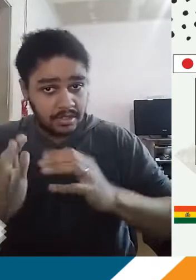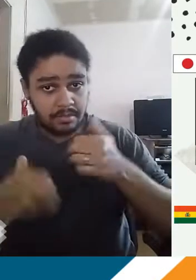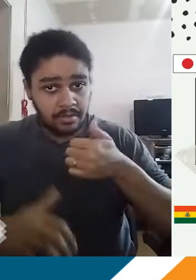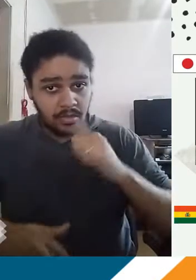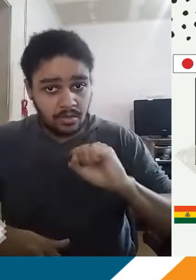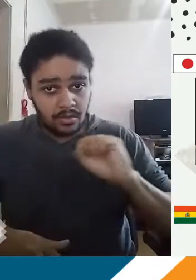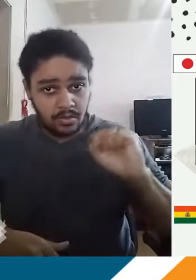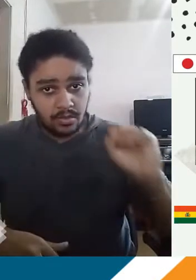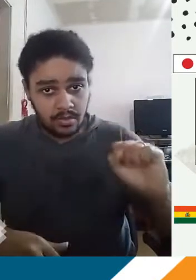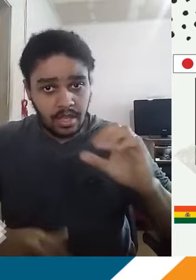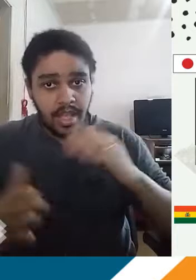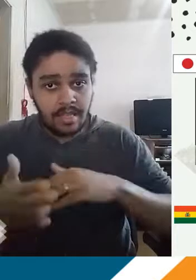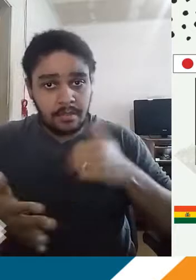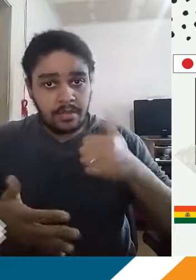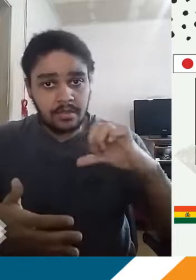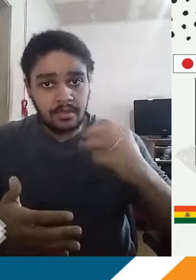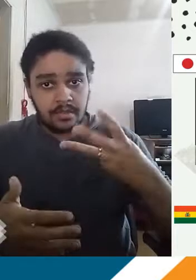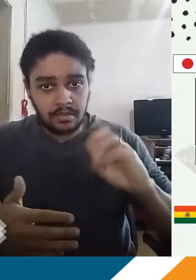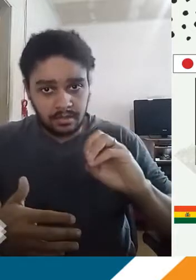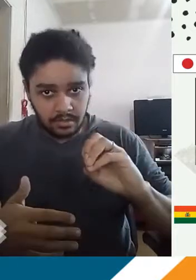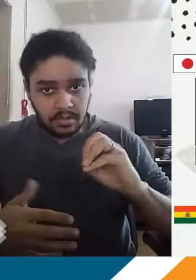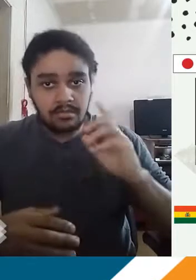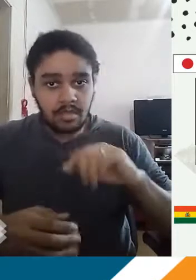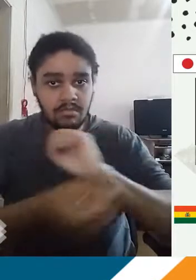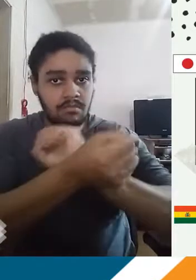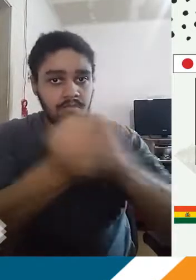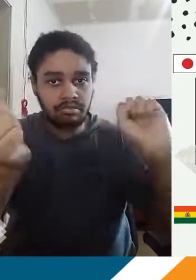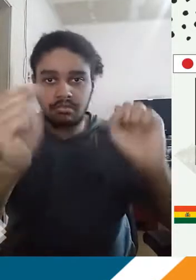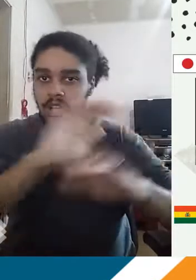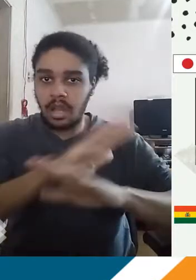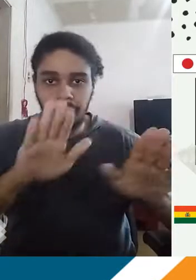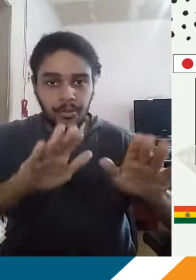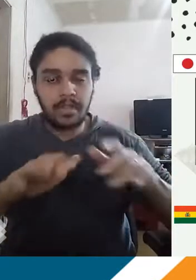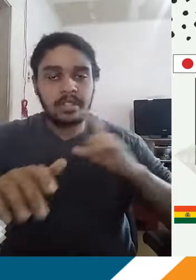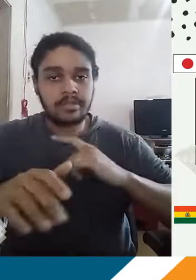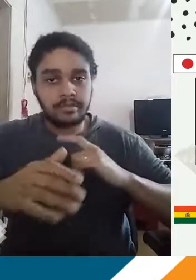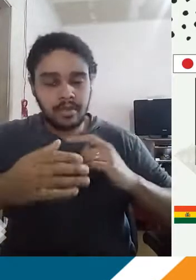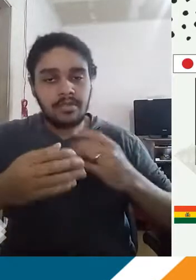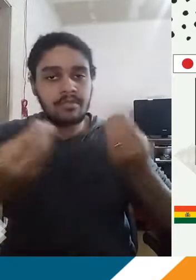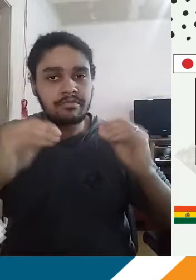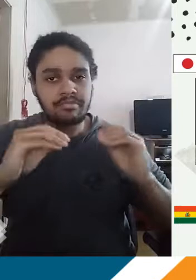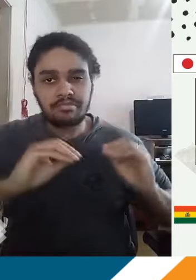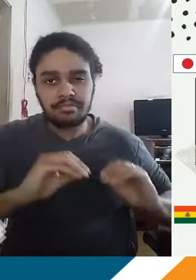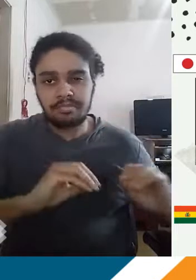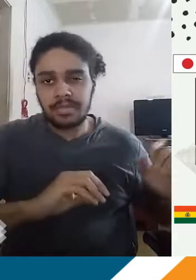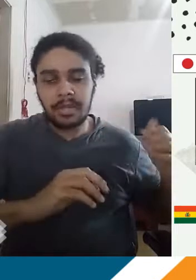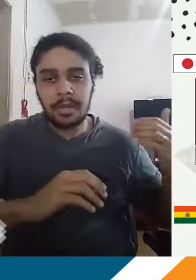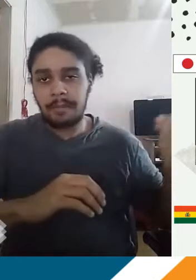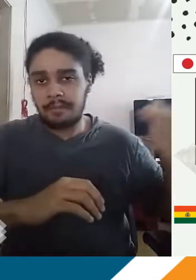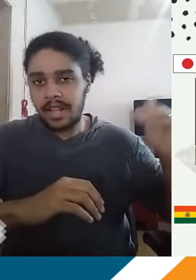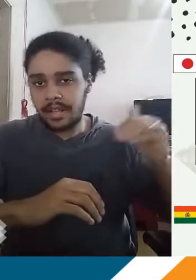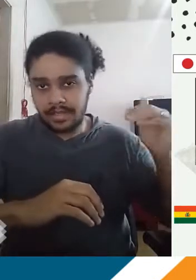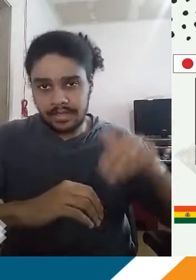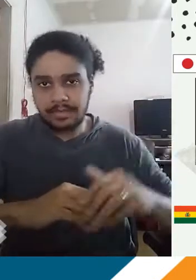de 1888 a 1930. Com a abolição da escravatura, houve um significativo acréscimo de imigrantes, principalmente com